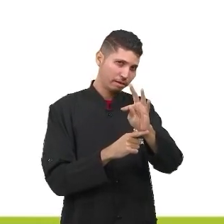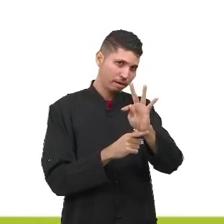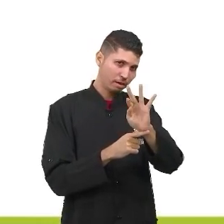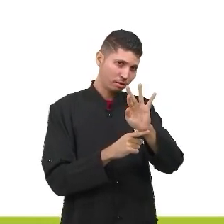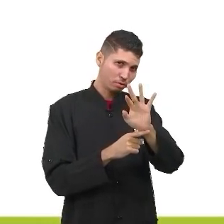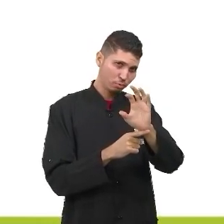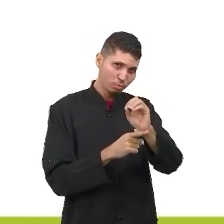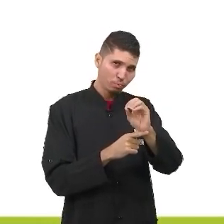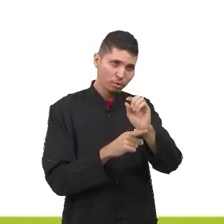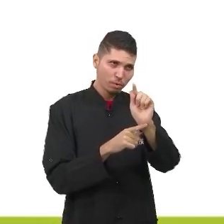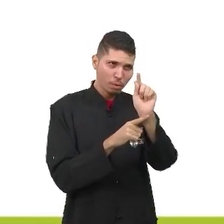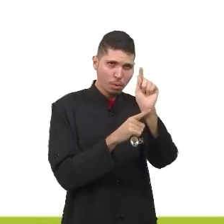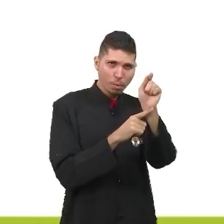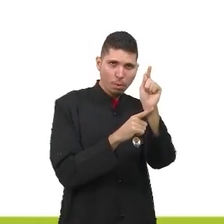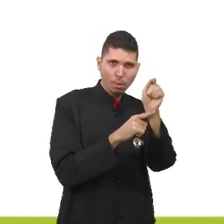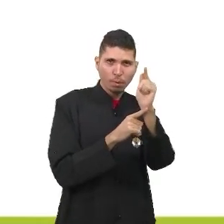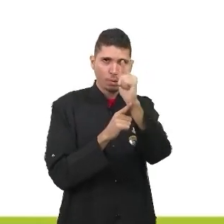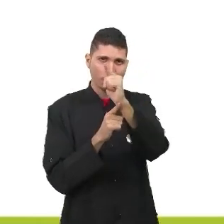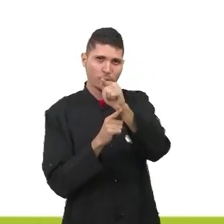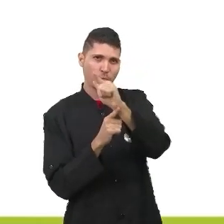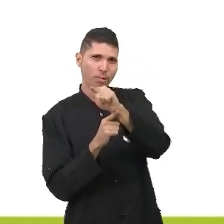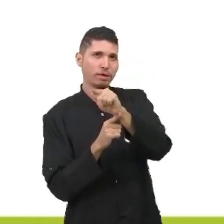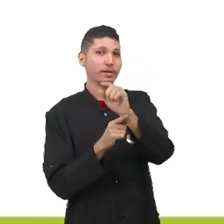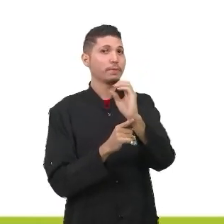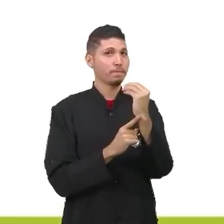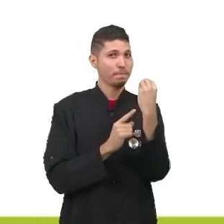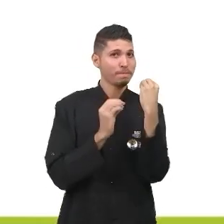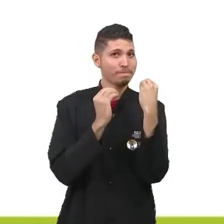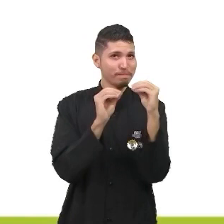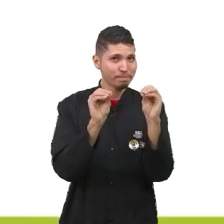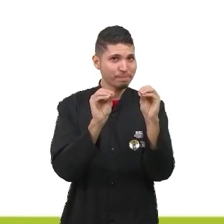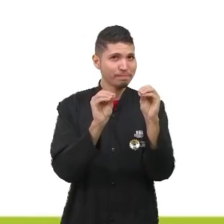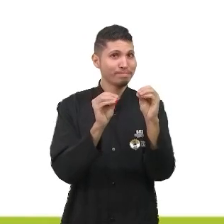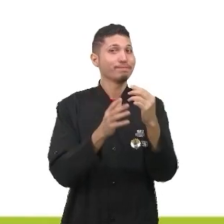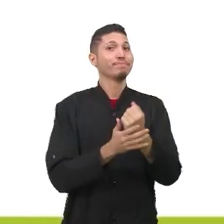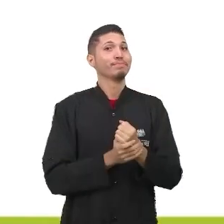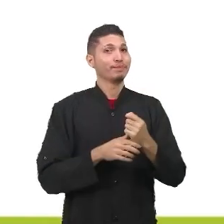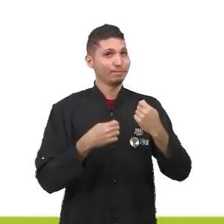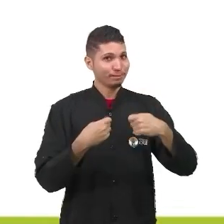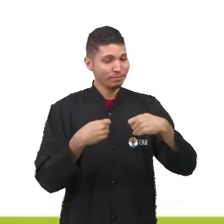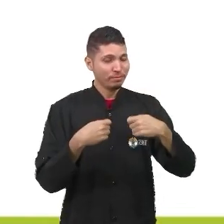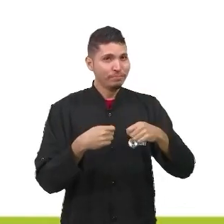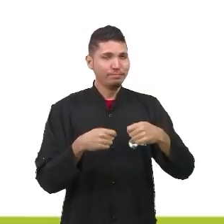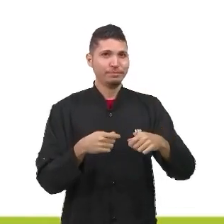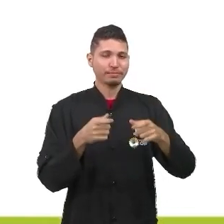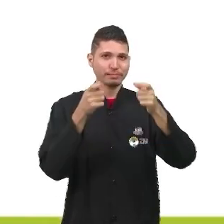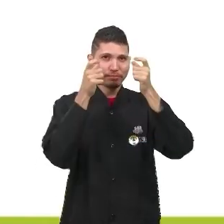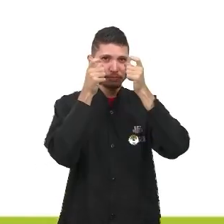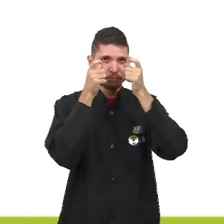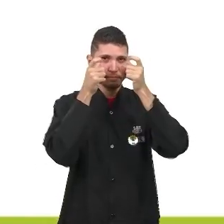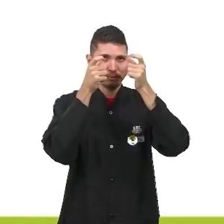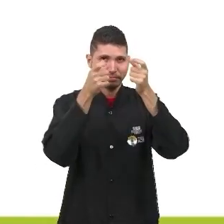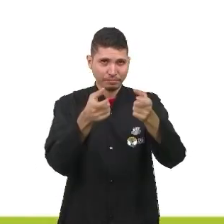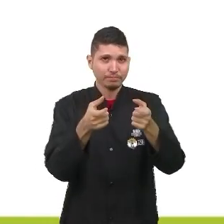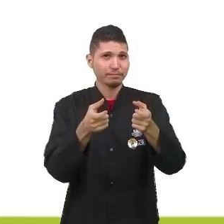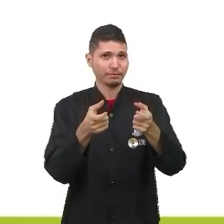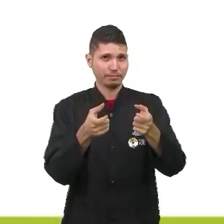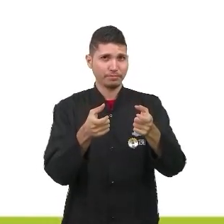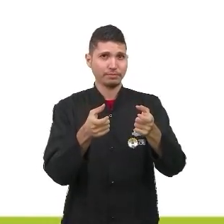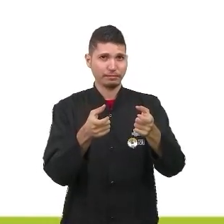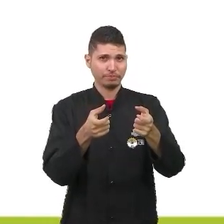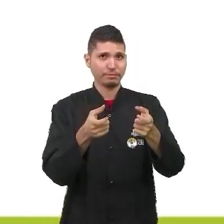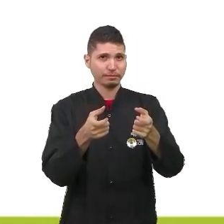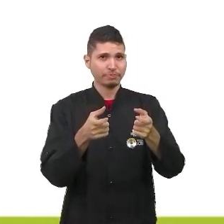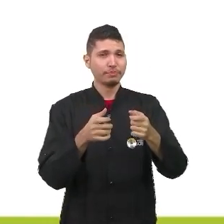família? Então, pois redimensiona os membros superiores e inferiores e esconde o rosto de um infante, o que dá à